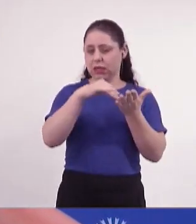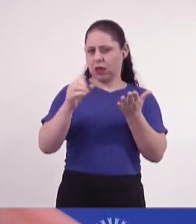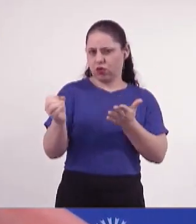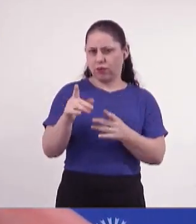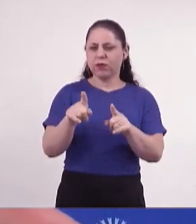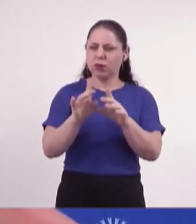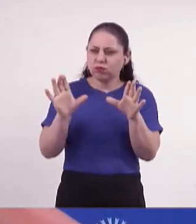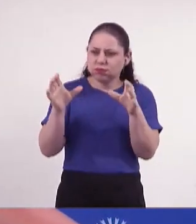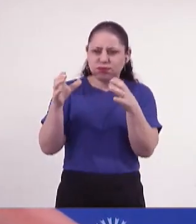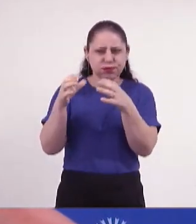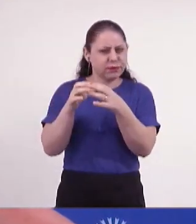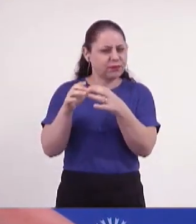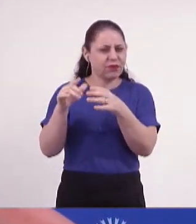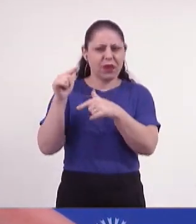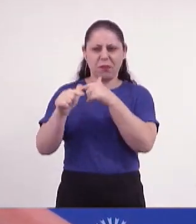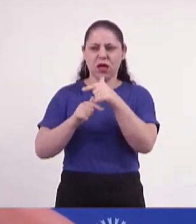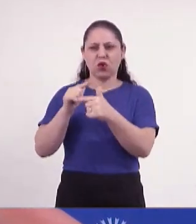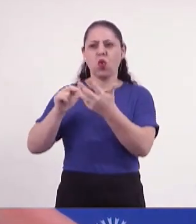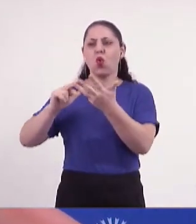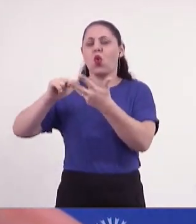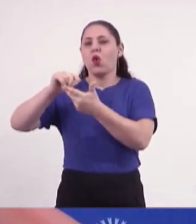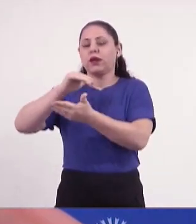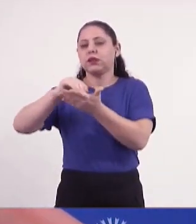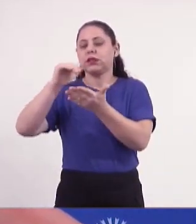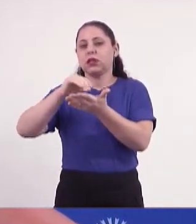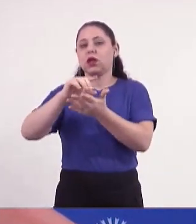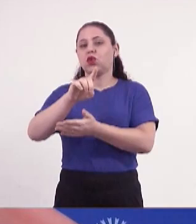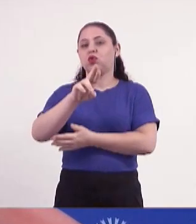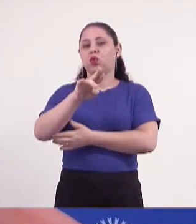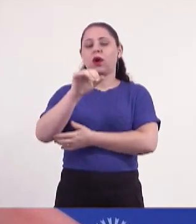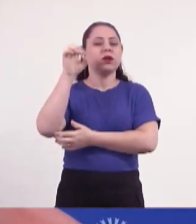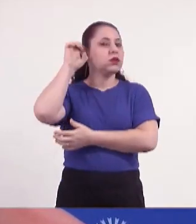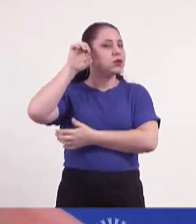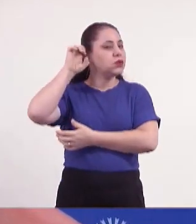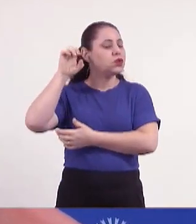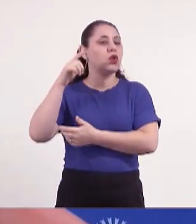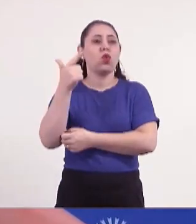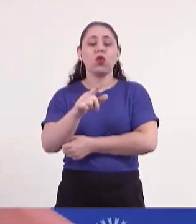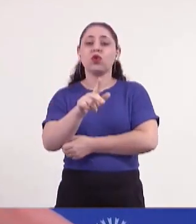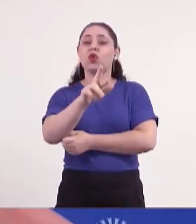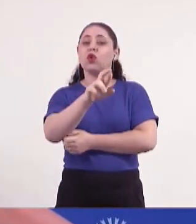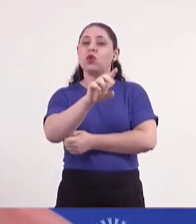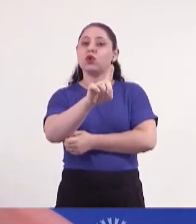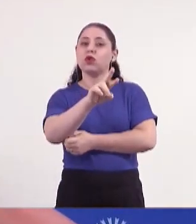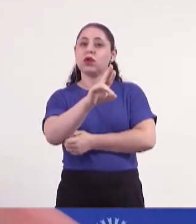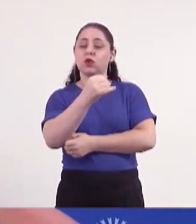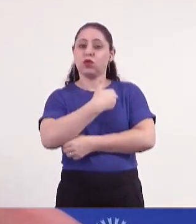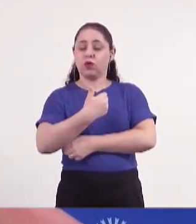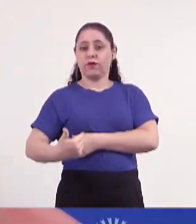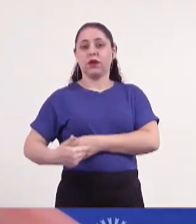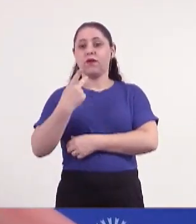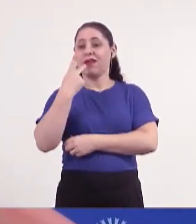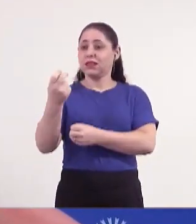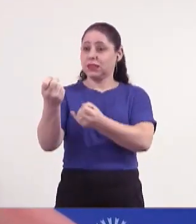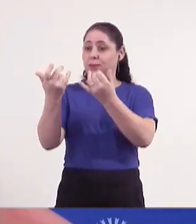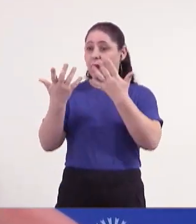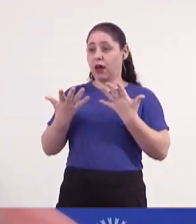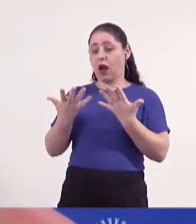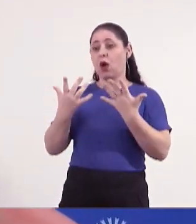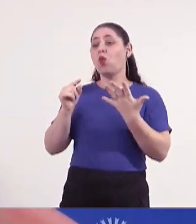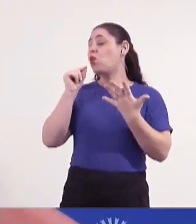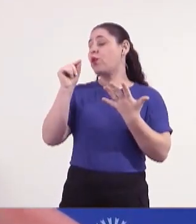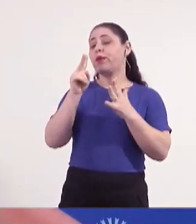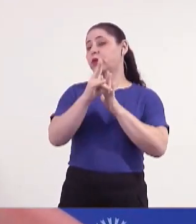e a equipe de outros secretários, secretário Eduardo, secretário Rodrigo, a equipe do governo, que veio falar um pouquinho